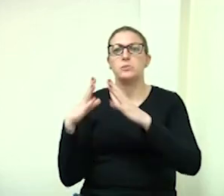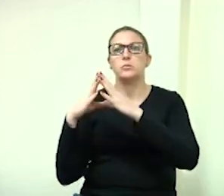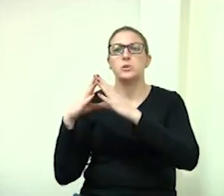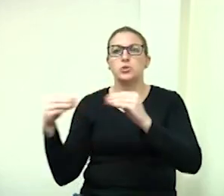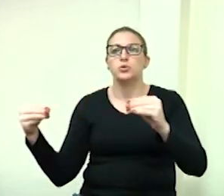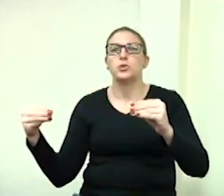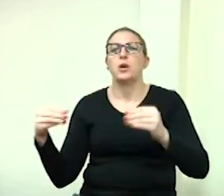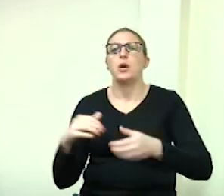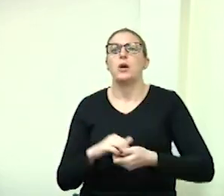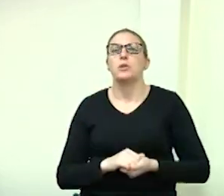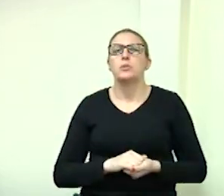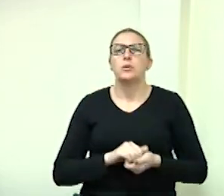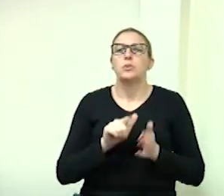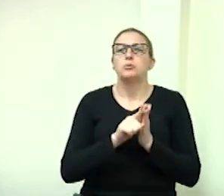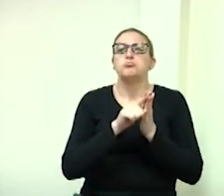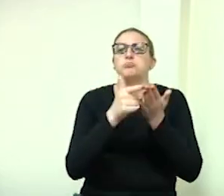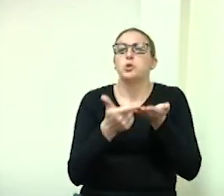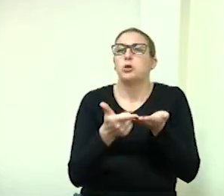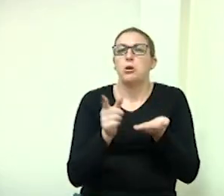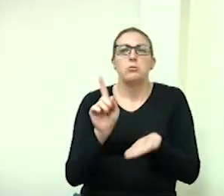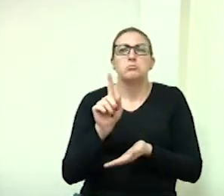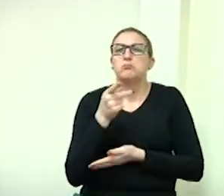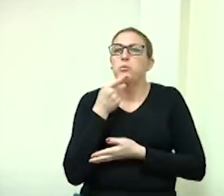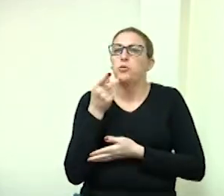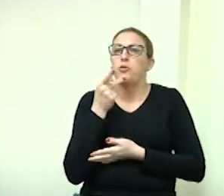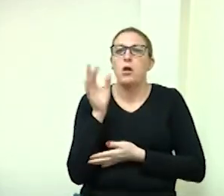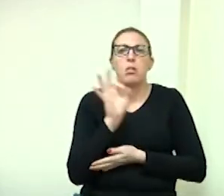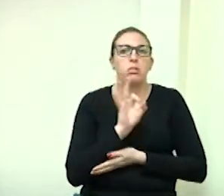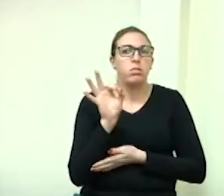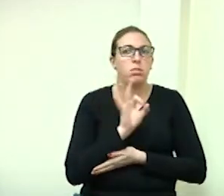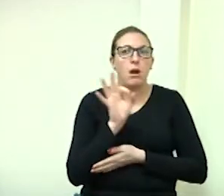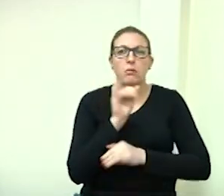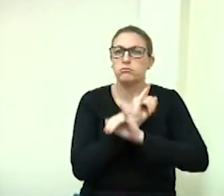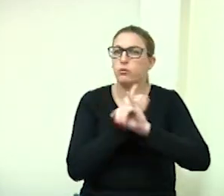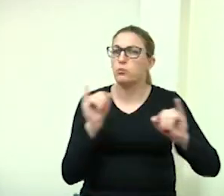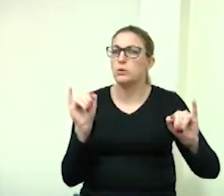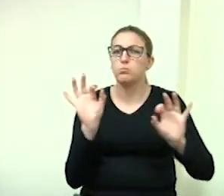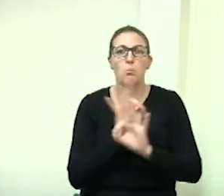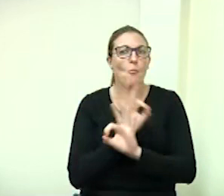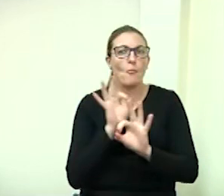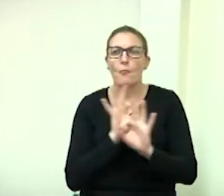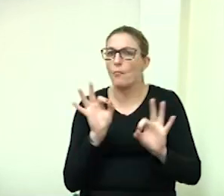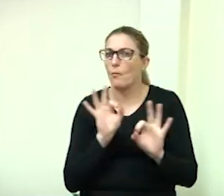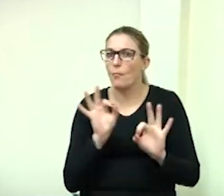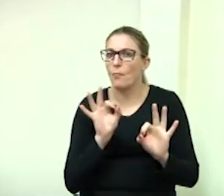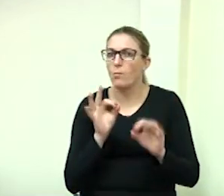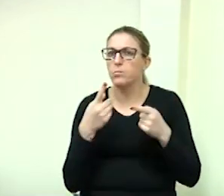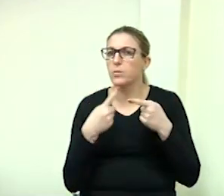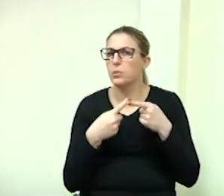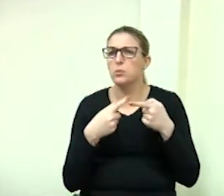e o jornal não informa nada disso por que não informa isso